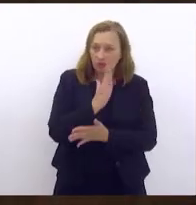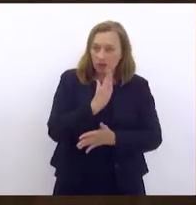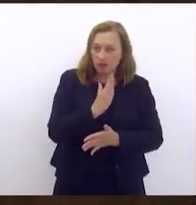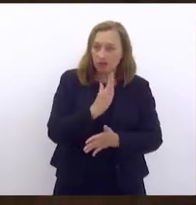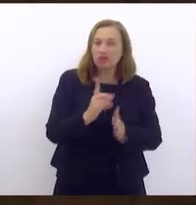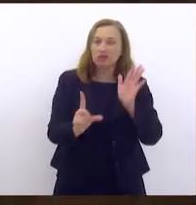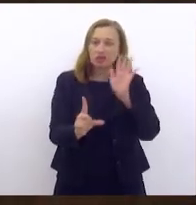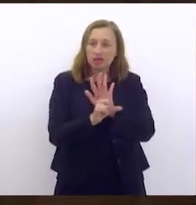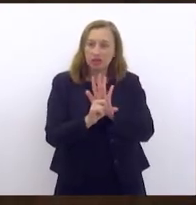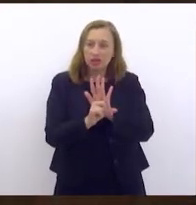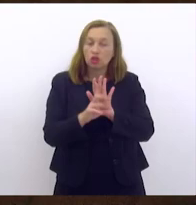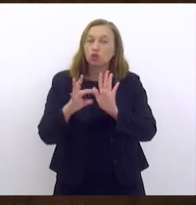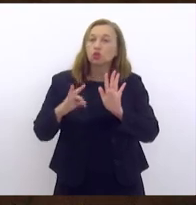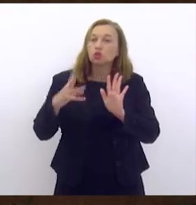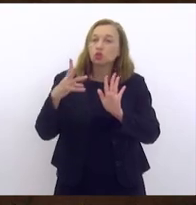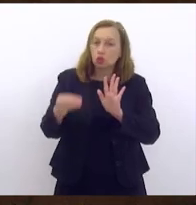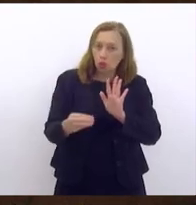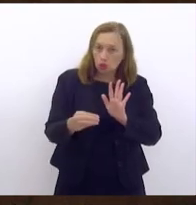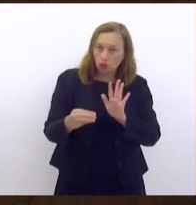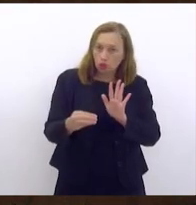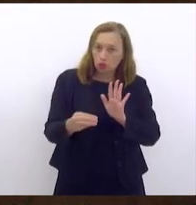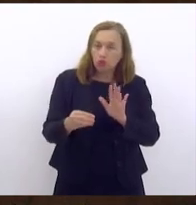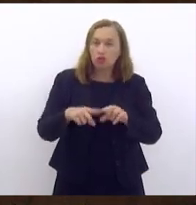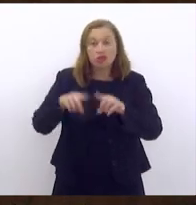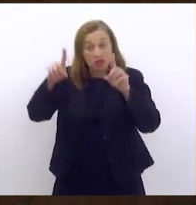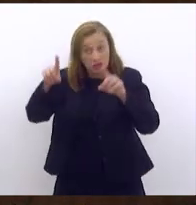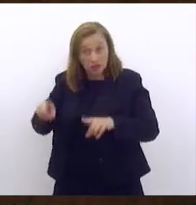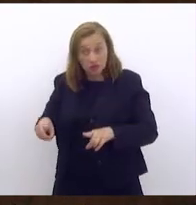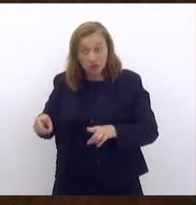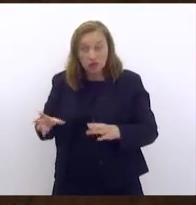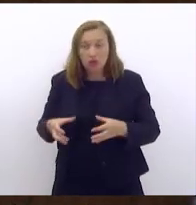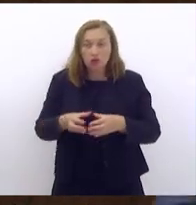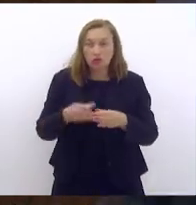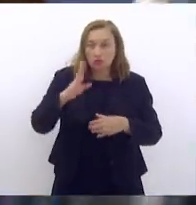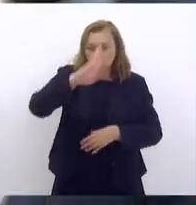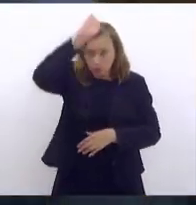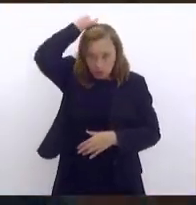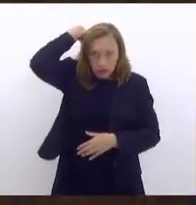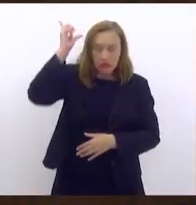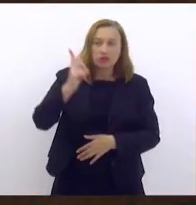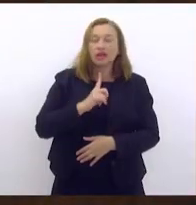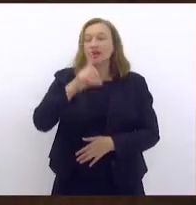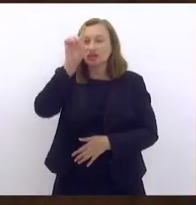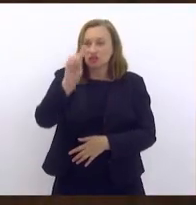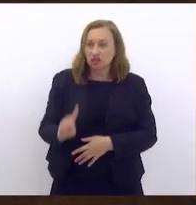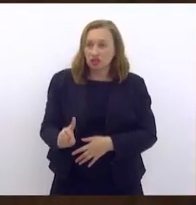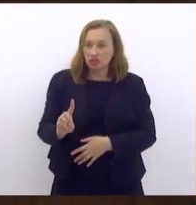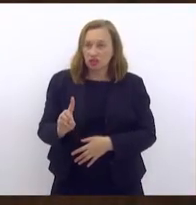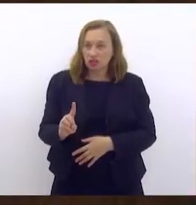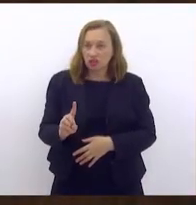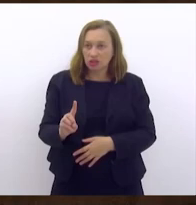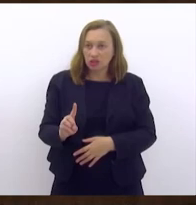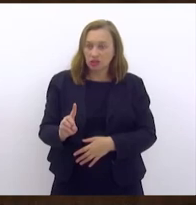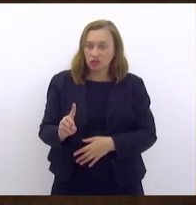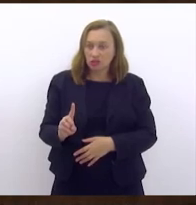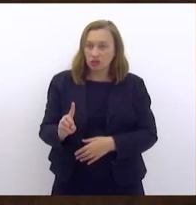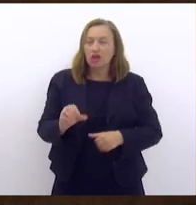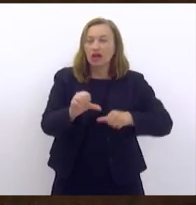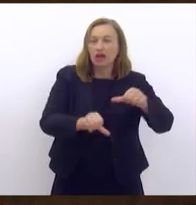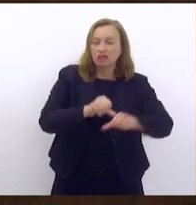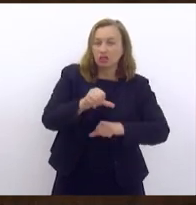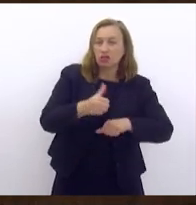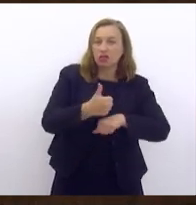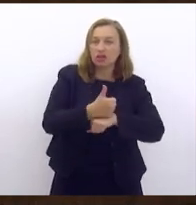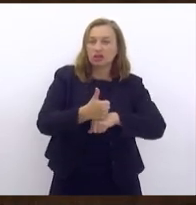dessa lei, todos esses servidores do Corpo de Bombeiros terão direito à sua progressão na